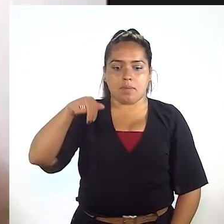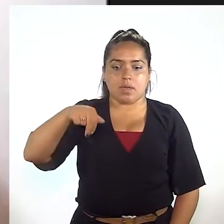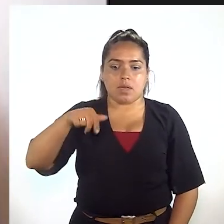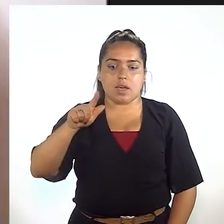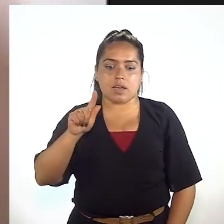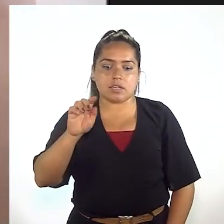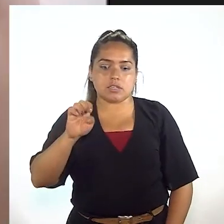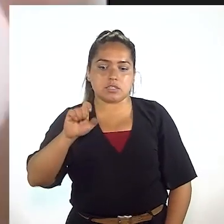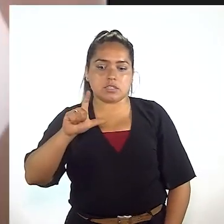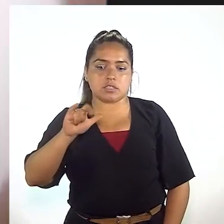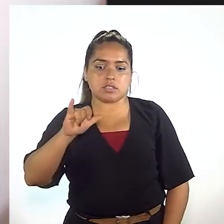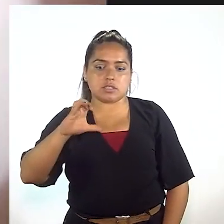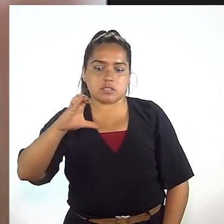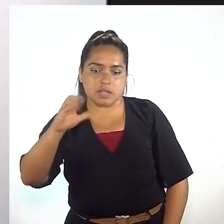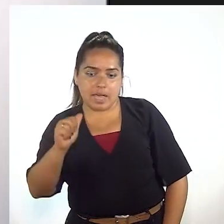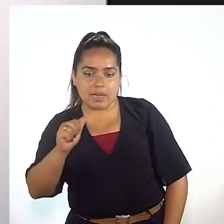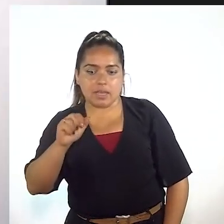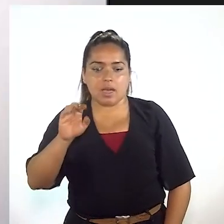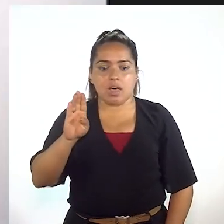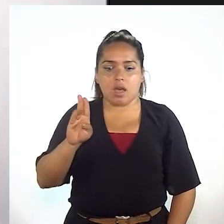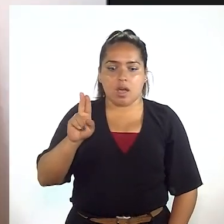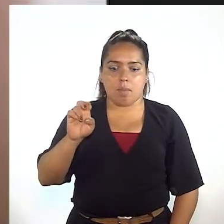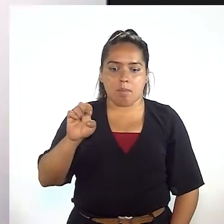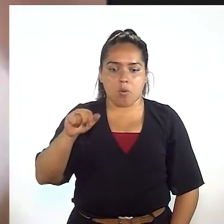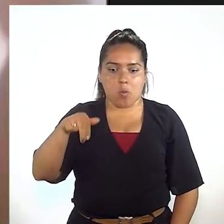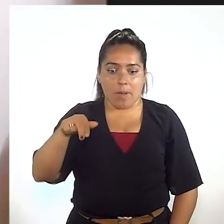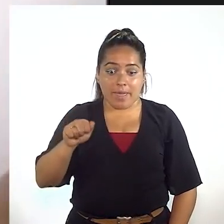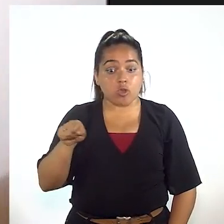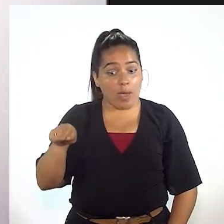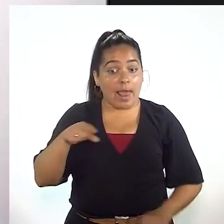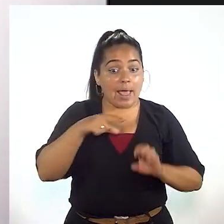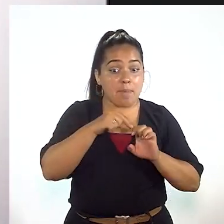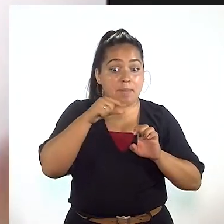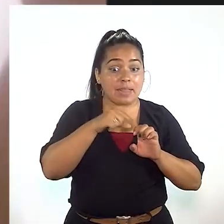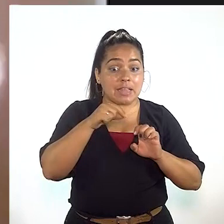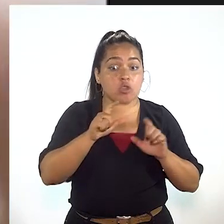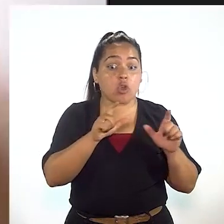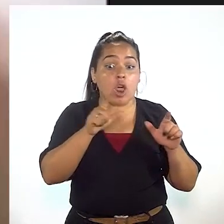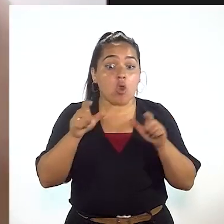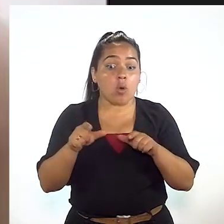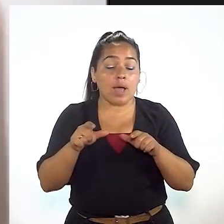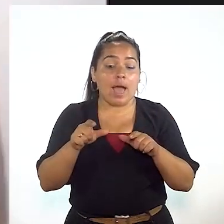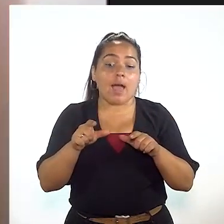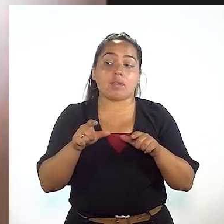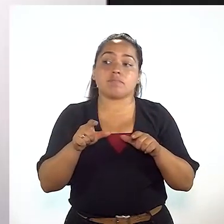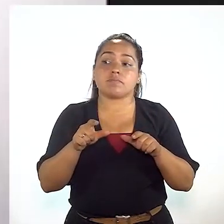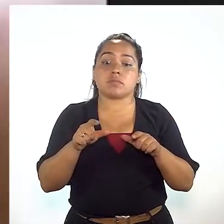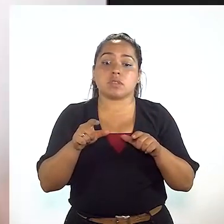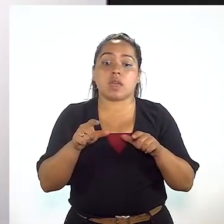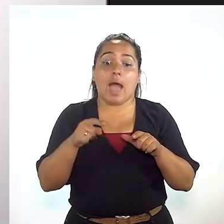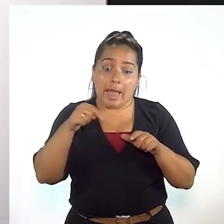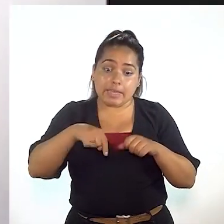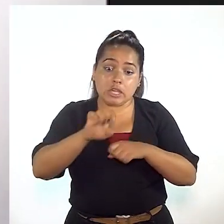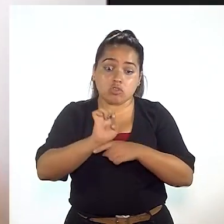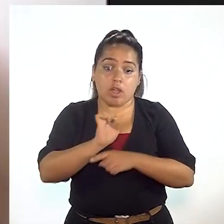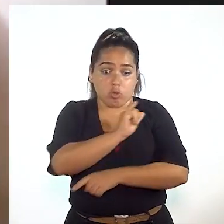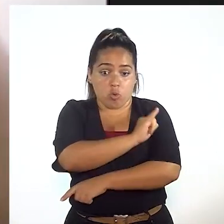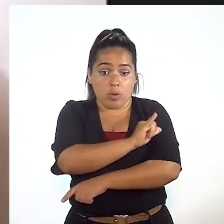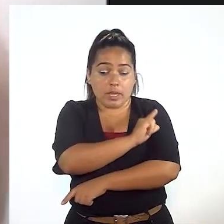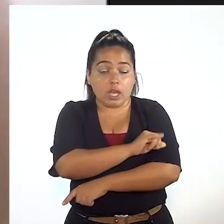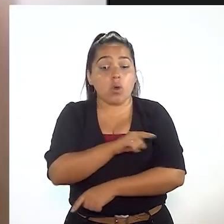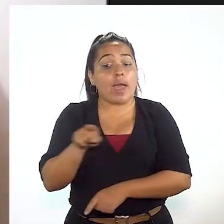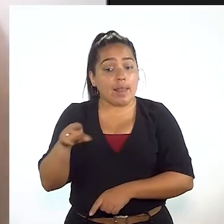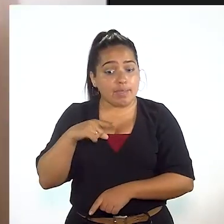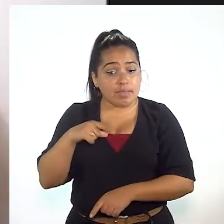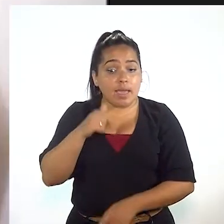Angélica Bueno, que é uma empreendedora de Nova Iguaçu, que teve que criar sua filha sozinha e conseguiu isso através do artesanato. Então, a